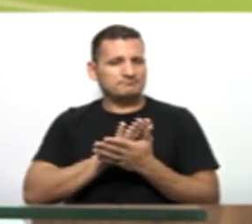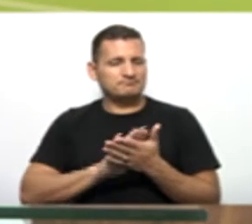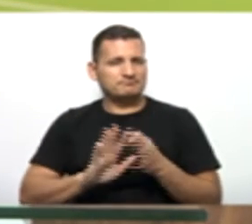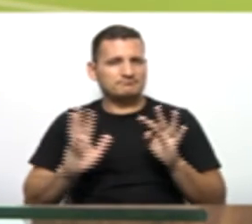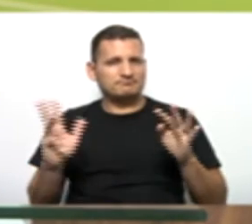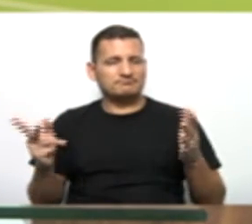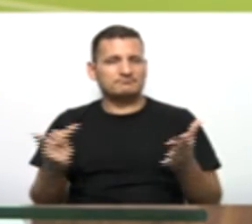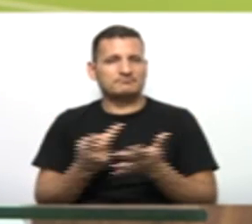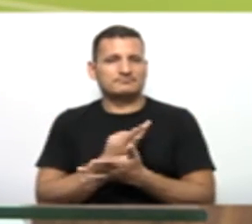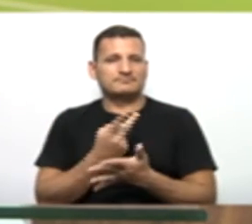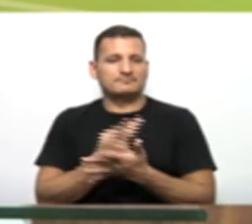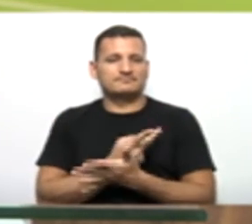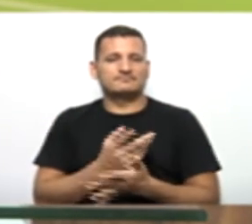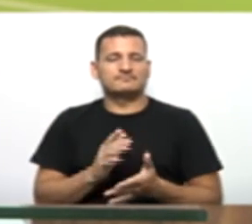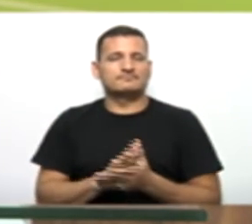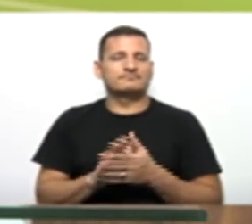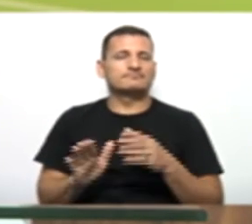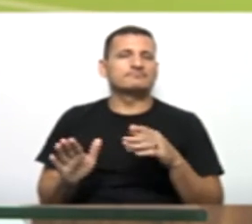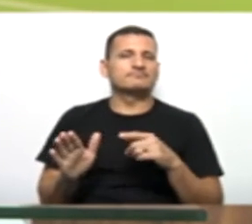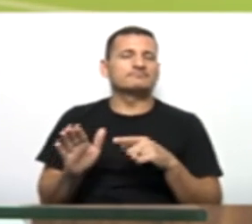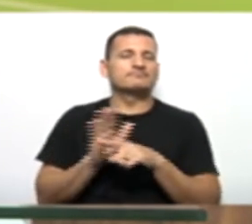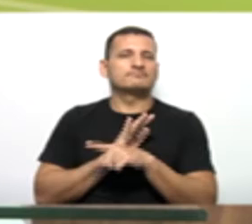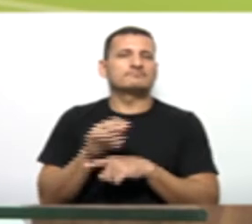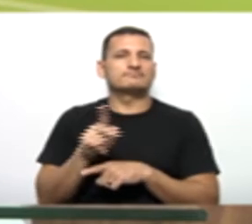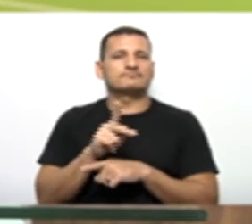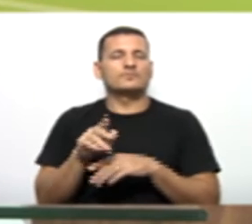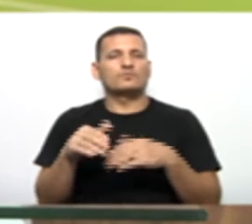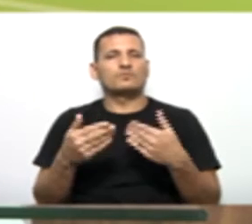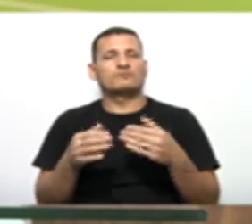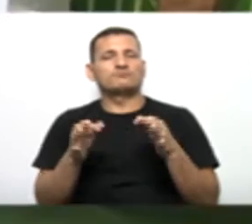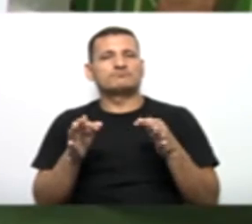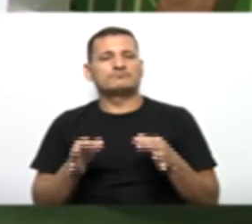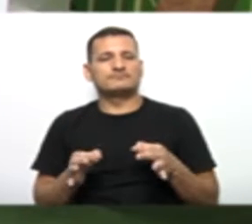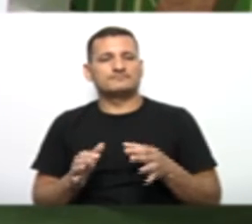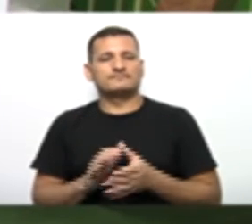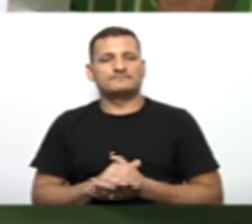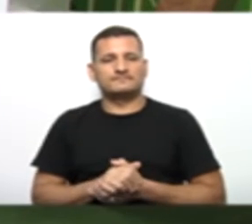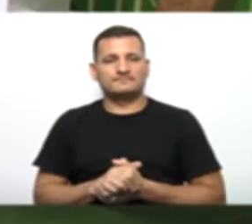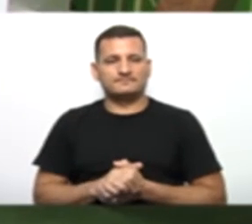junto. Professor Willis, qual é a hipótese verdadeira?